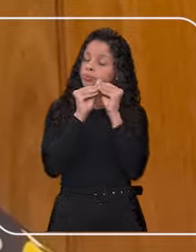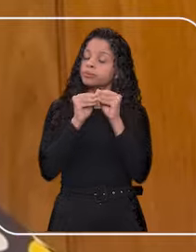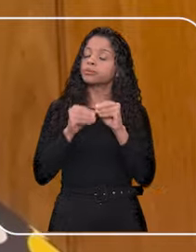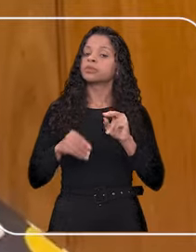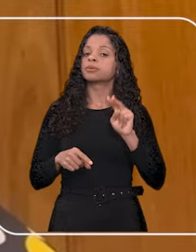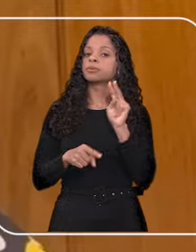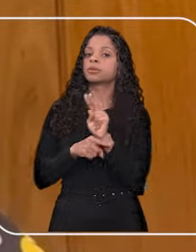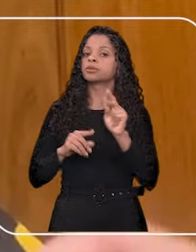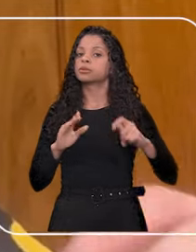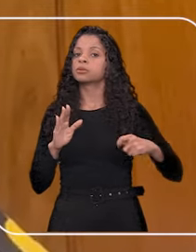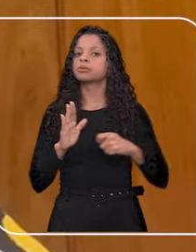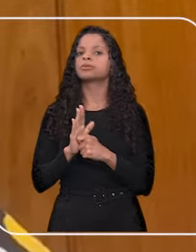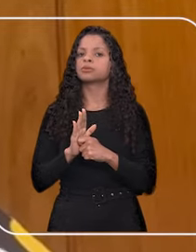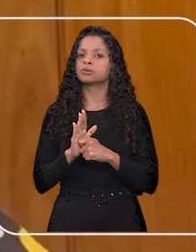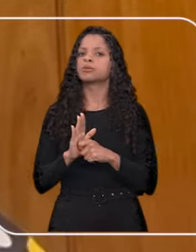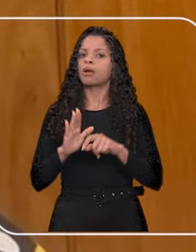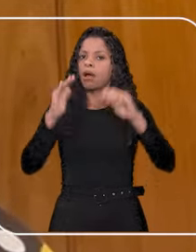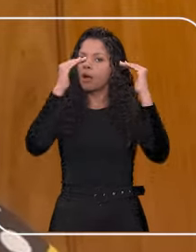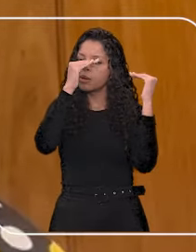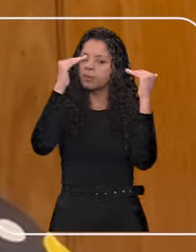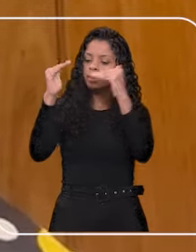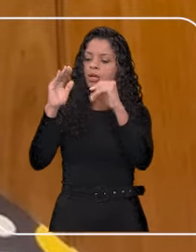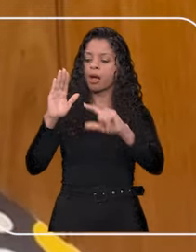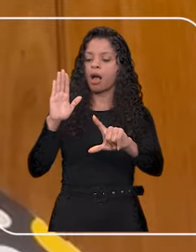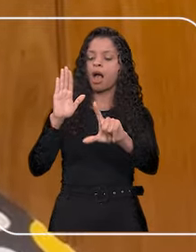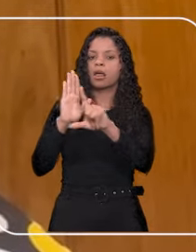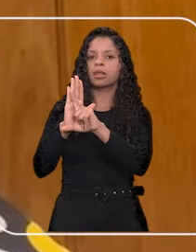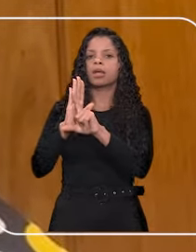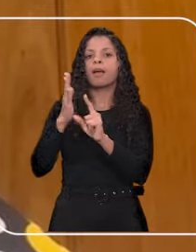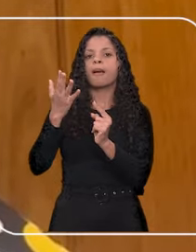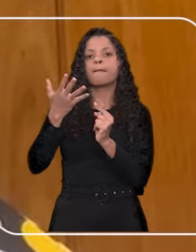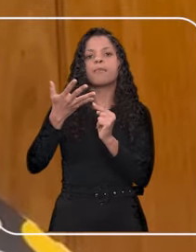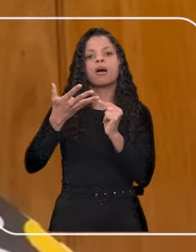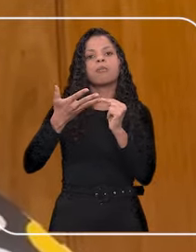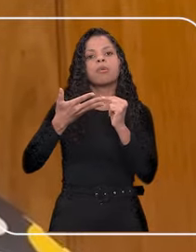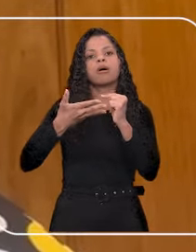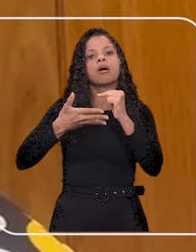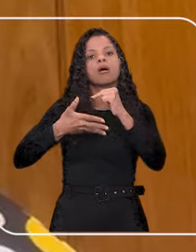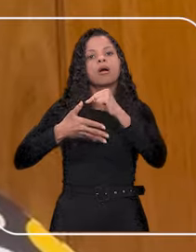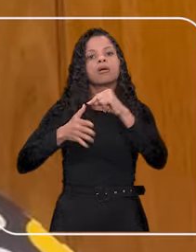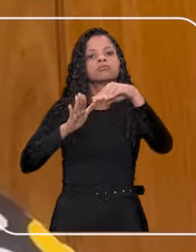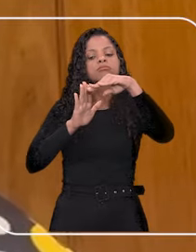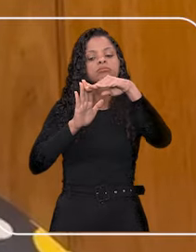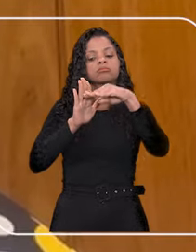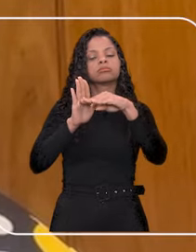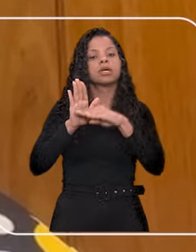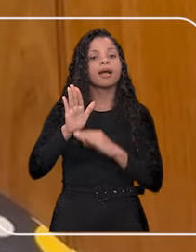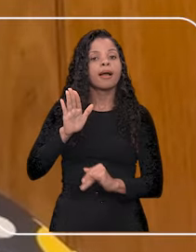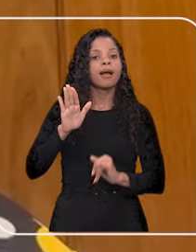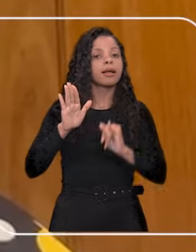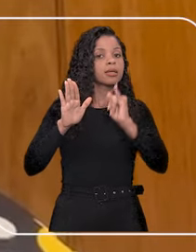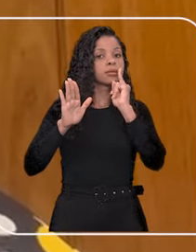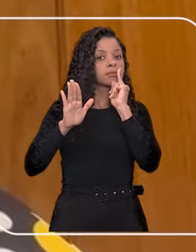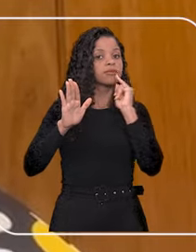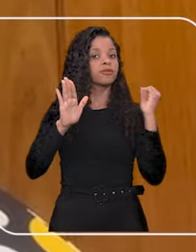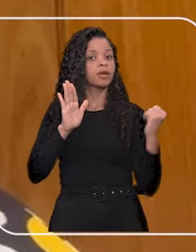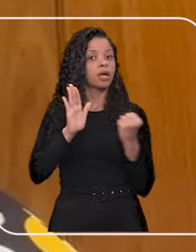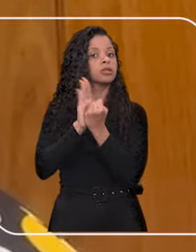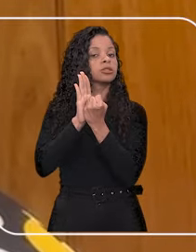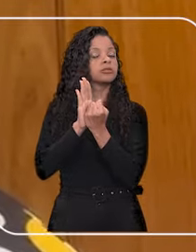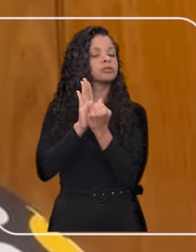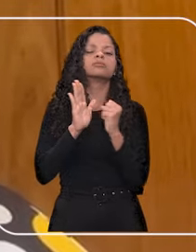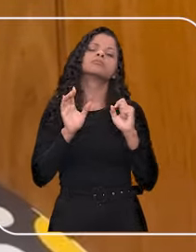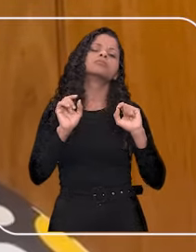urgência que estão previstas na lei em um rol que a gente chama de rol exemplificativo que que isso